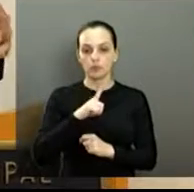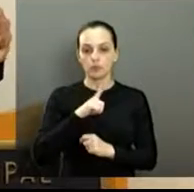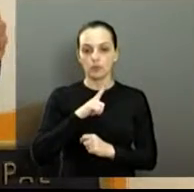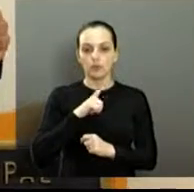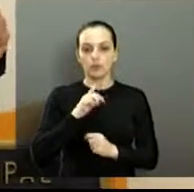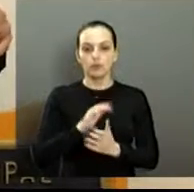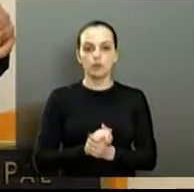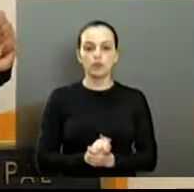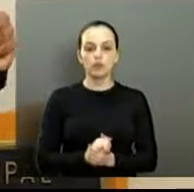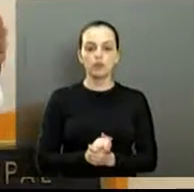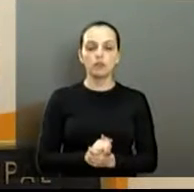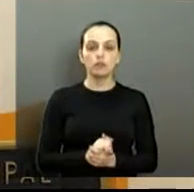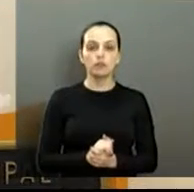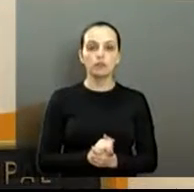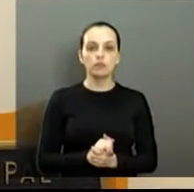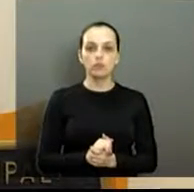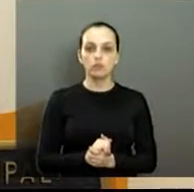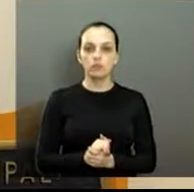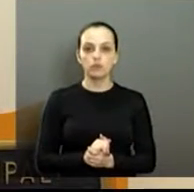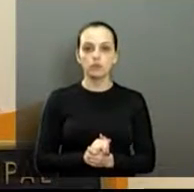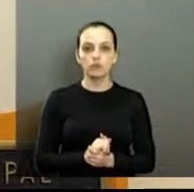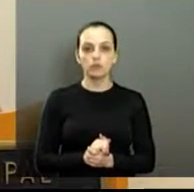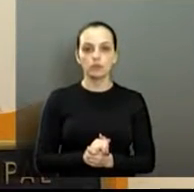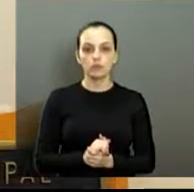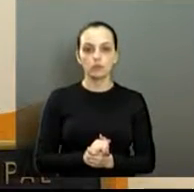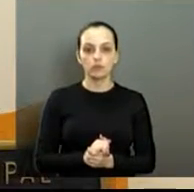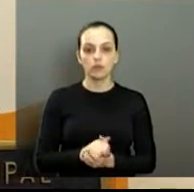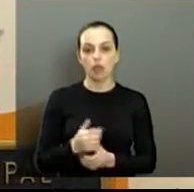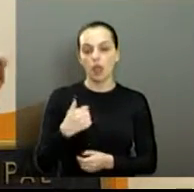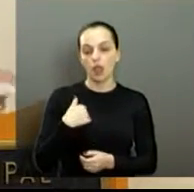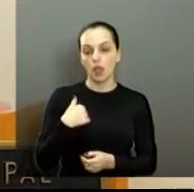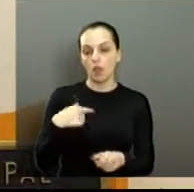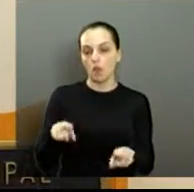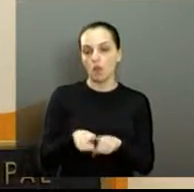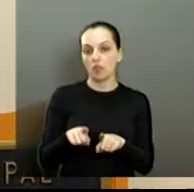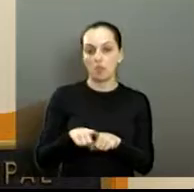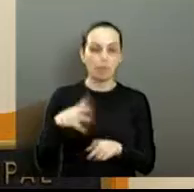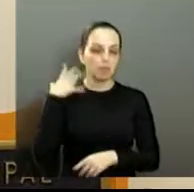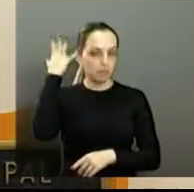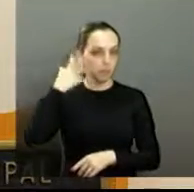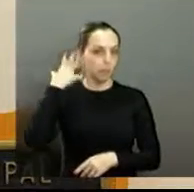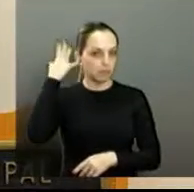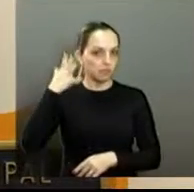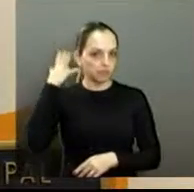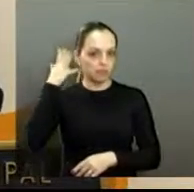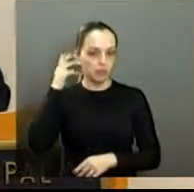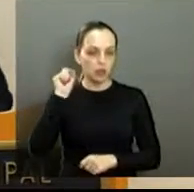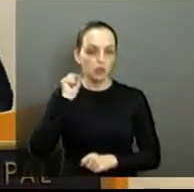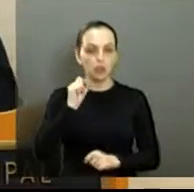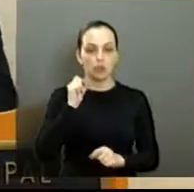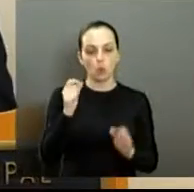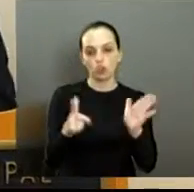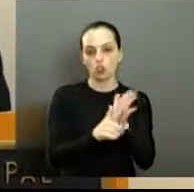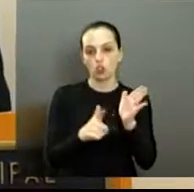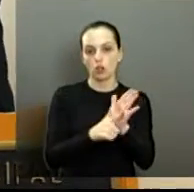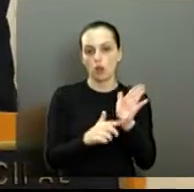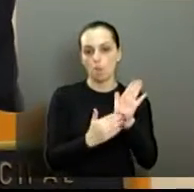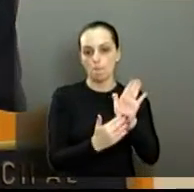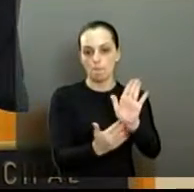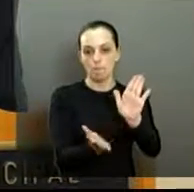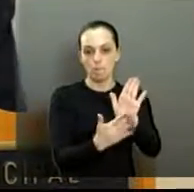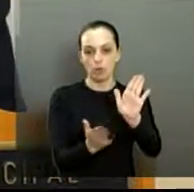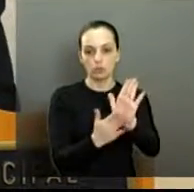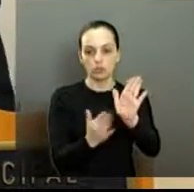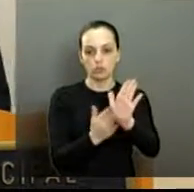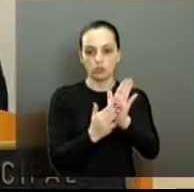tarde pela rádio mineira levou na linha também dos novos vereadores que passaram aqui anteriormente dessa matéria e imparcial aqui